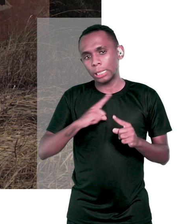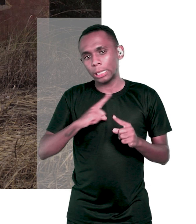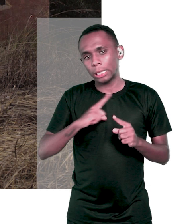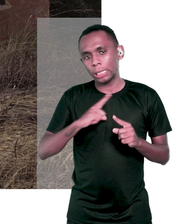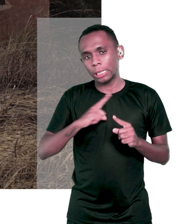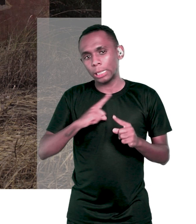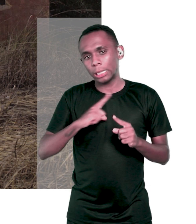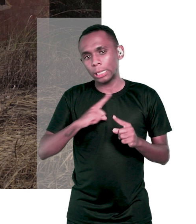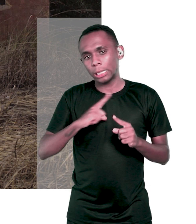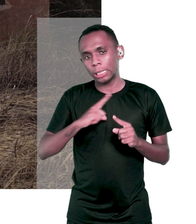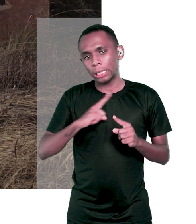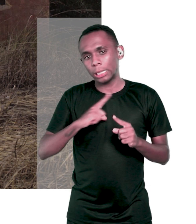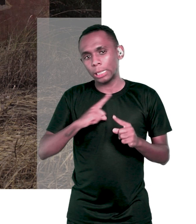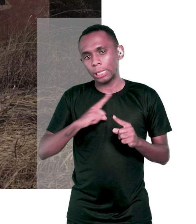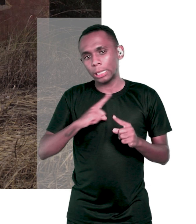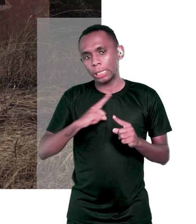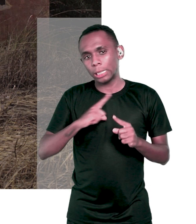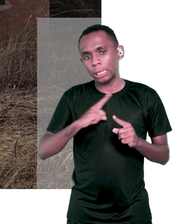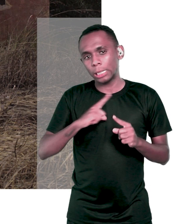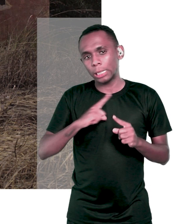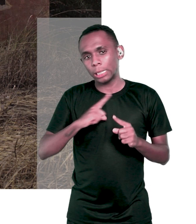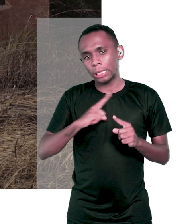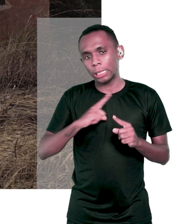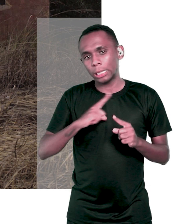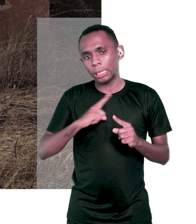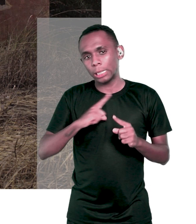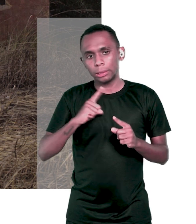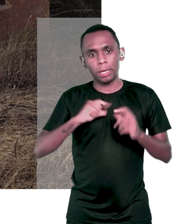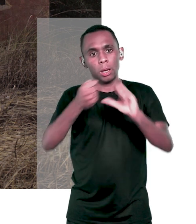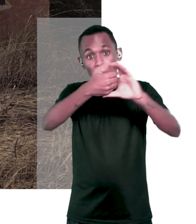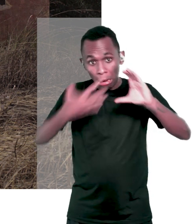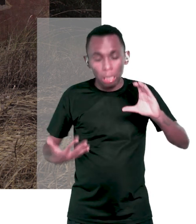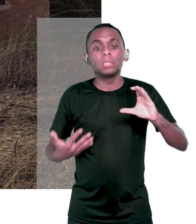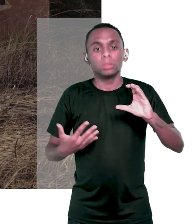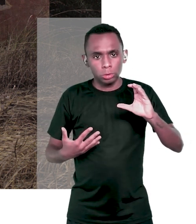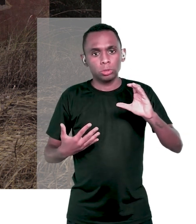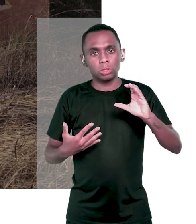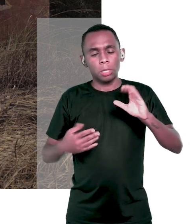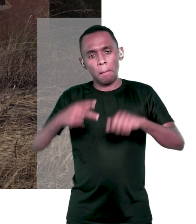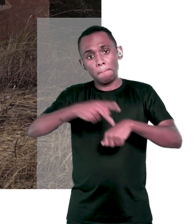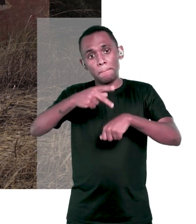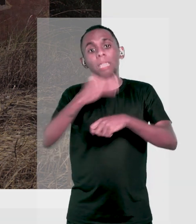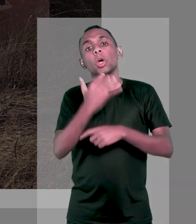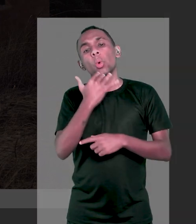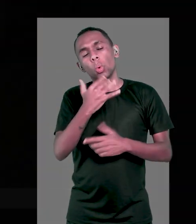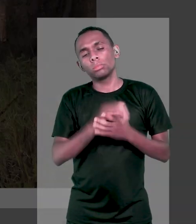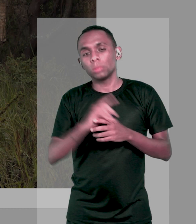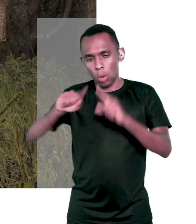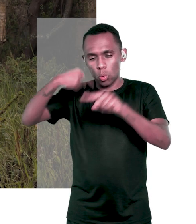há vegetação crescendo e do lado de fora a vegetação está morta. O próximo